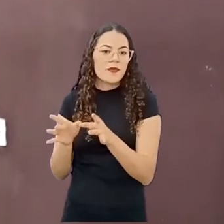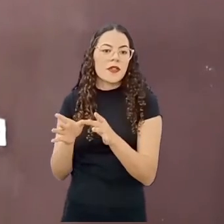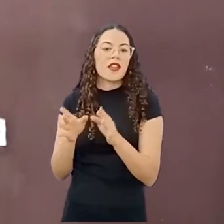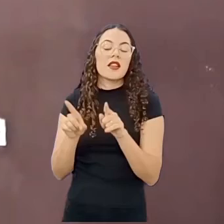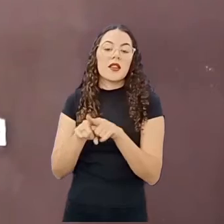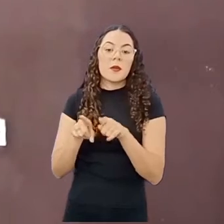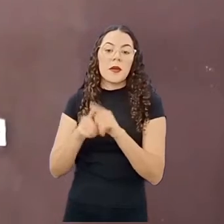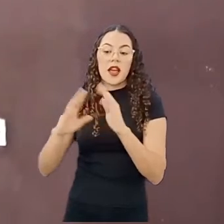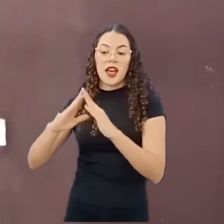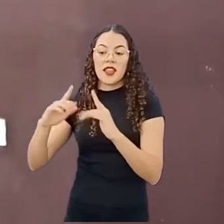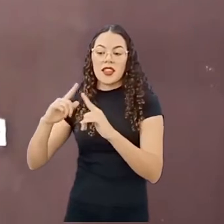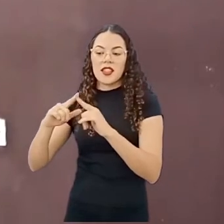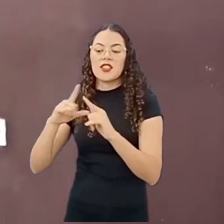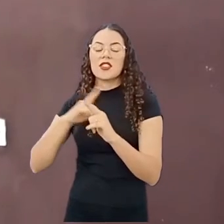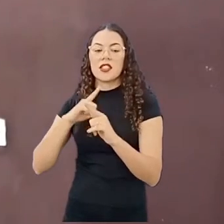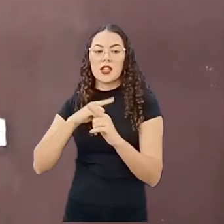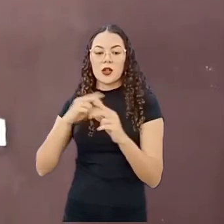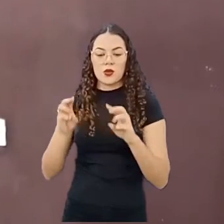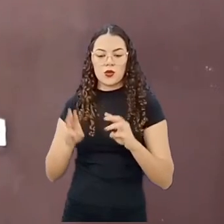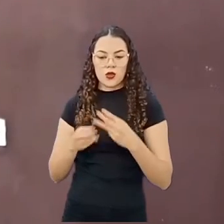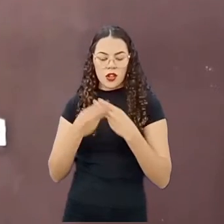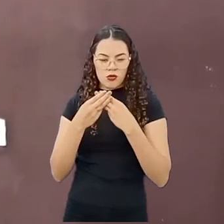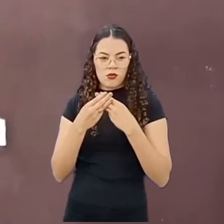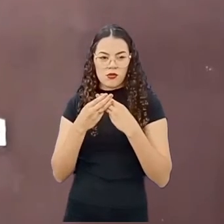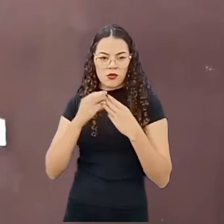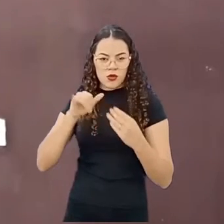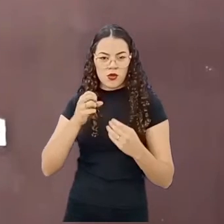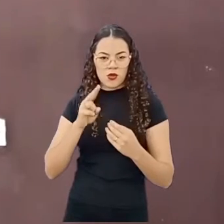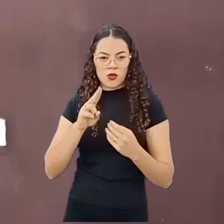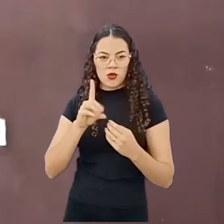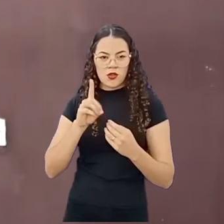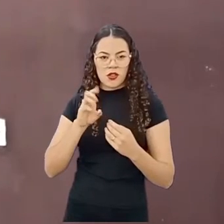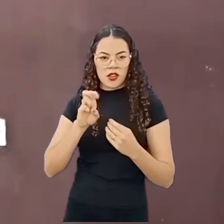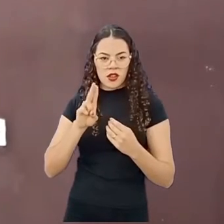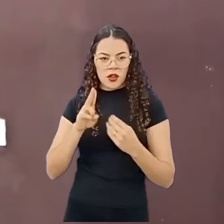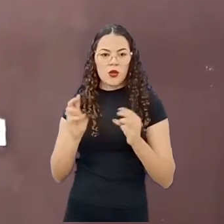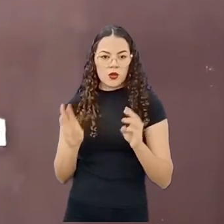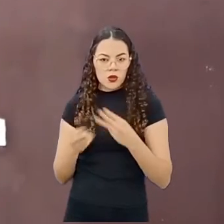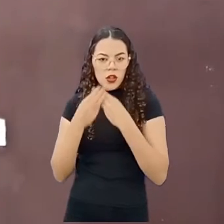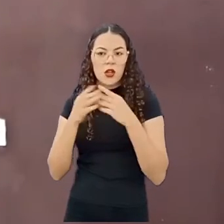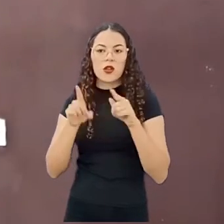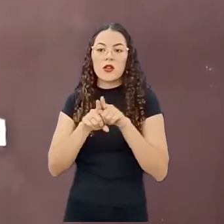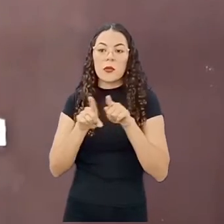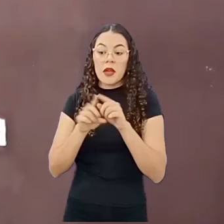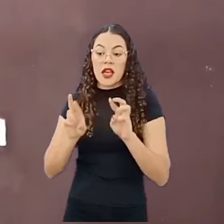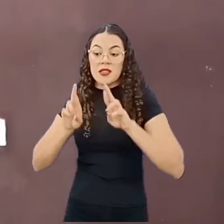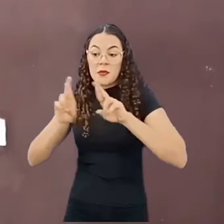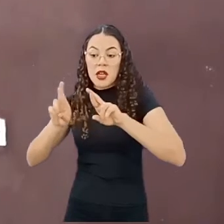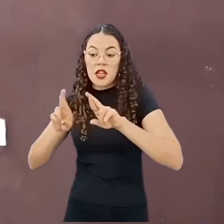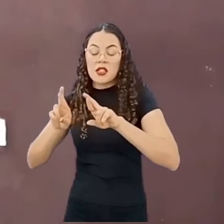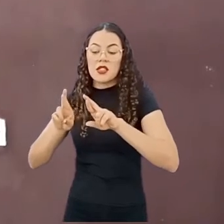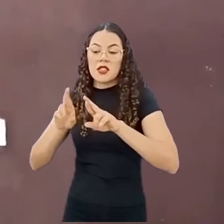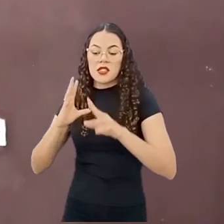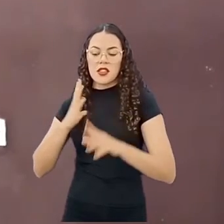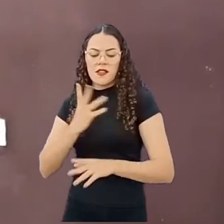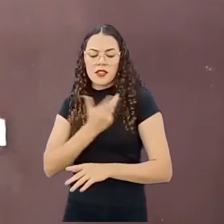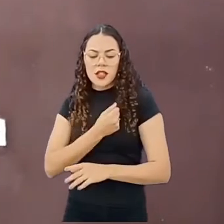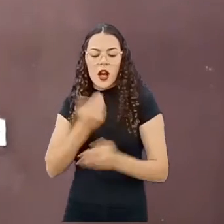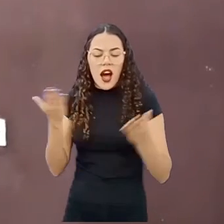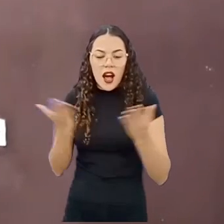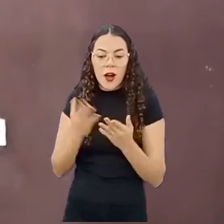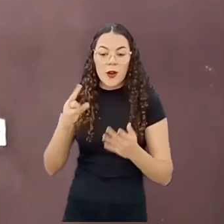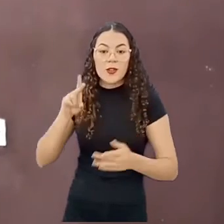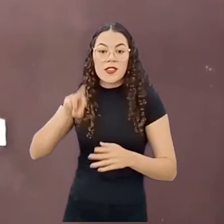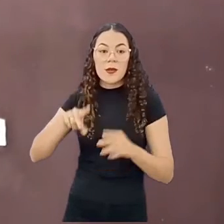aqui, existia uma parte também de judeus, deixaram a sua esperança na lei como um meio para a salvação, e agora aqueles